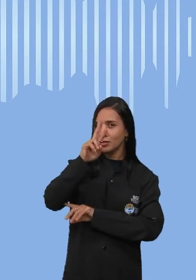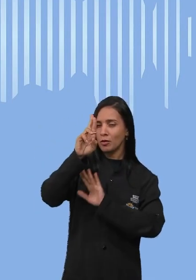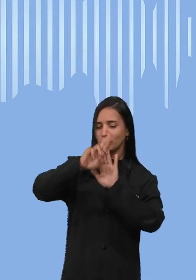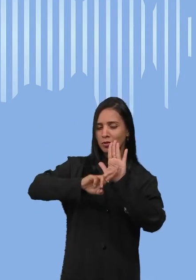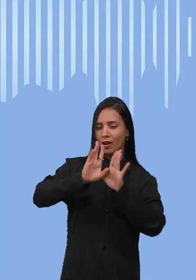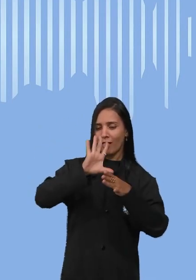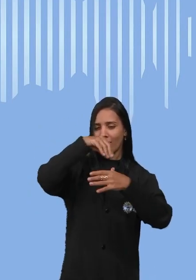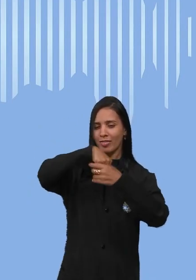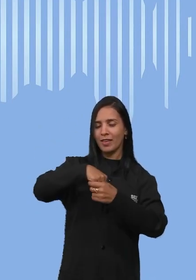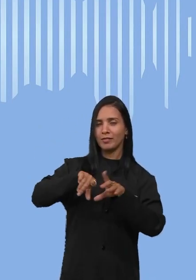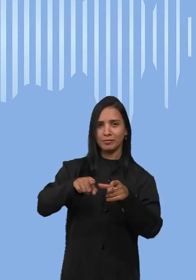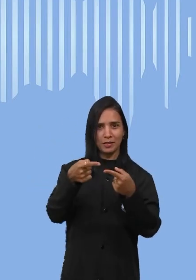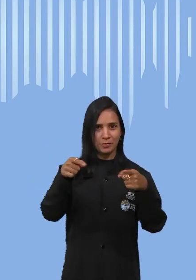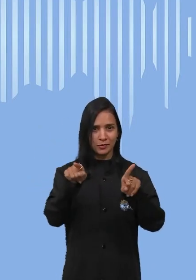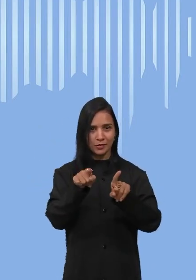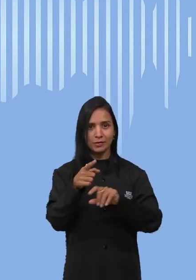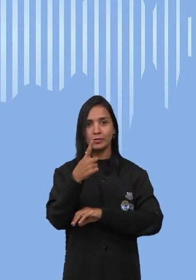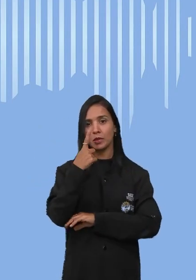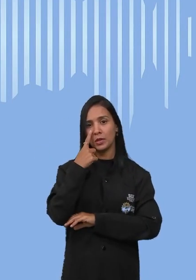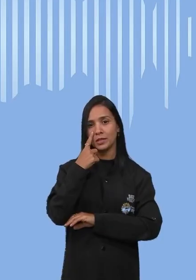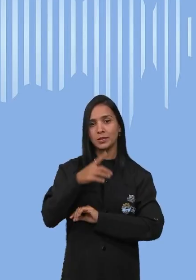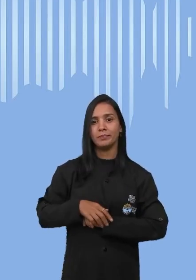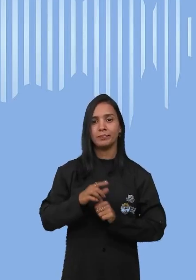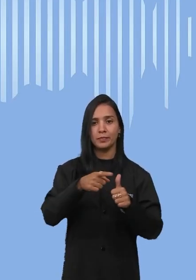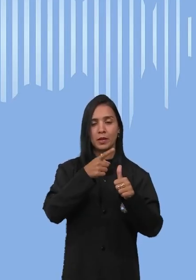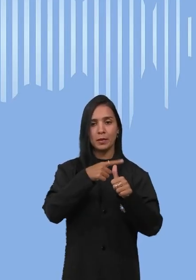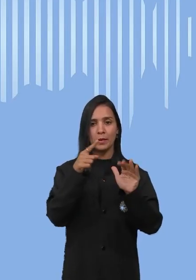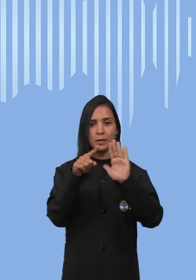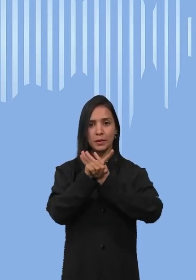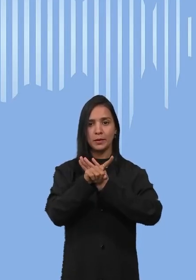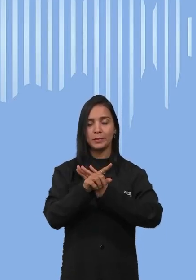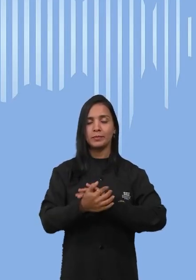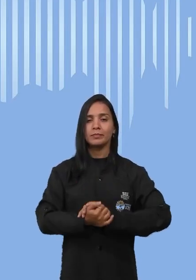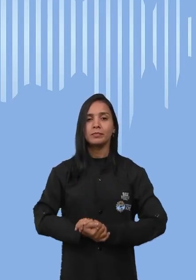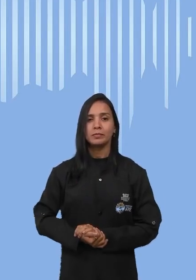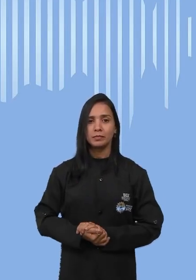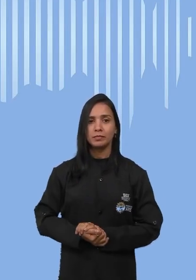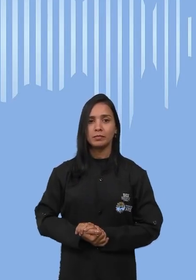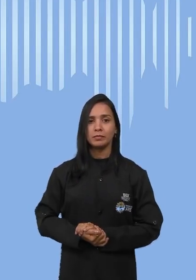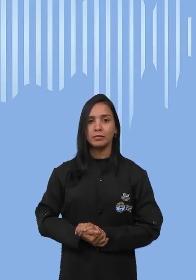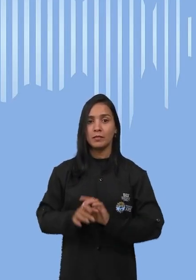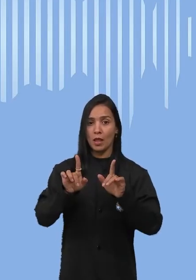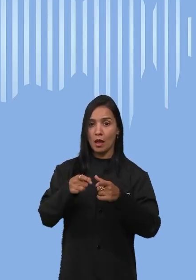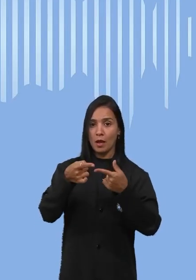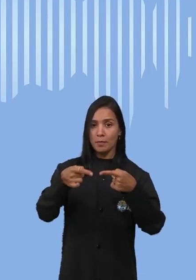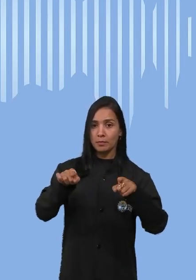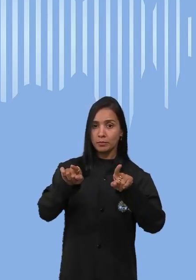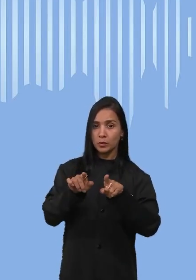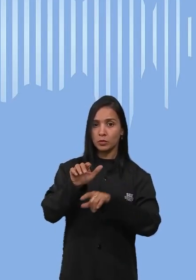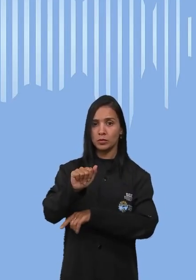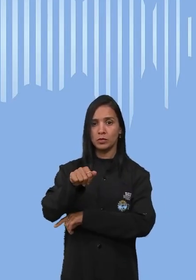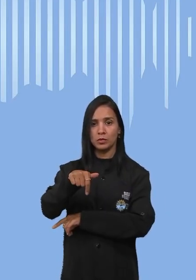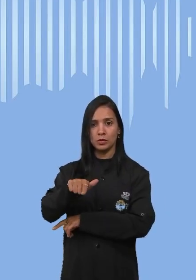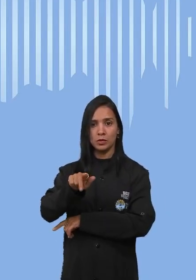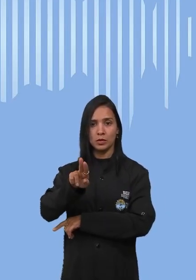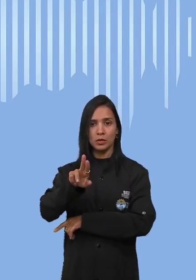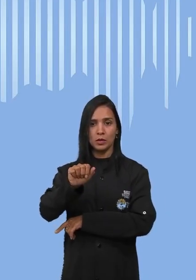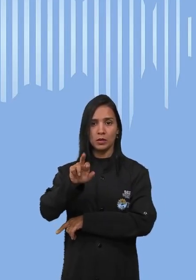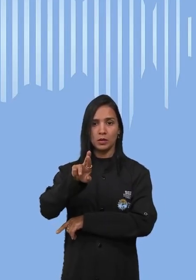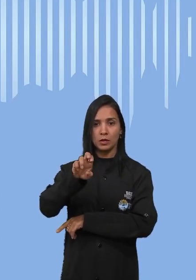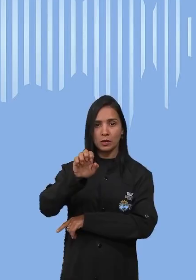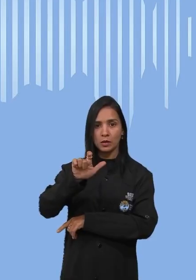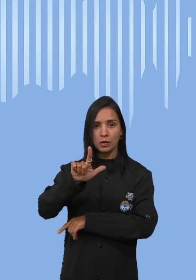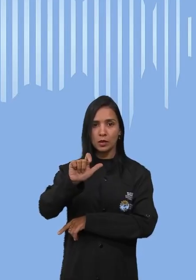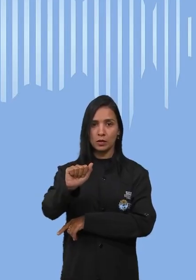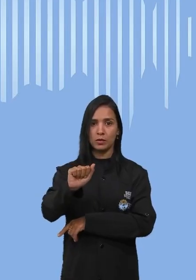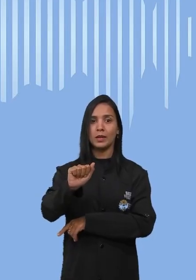contam. A nossa primeira questão diz o seguinte: a música Aquarela do Brasil, de